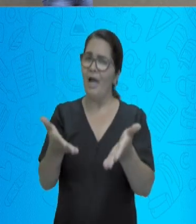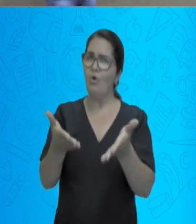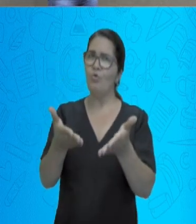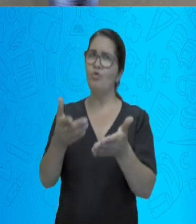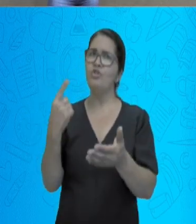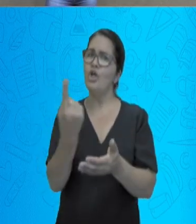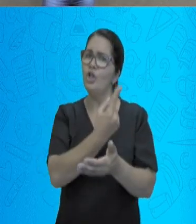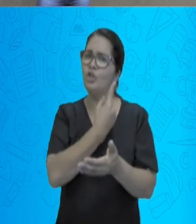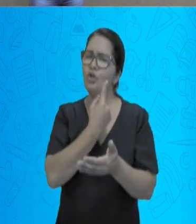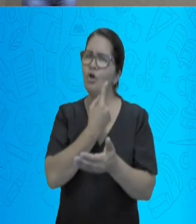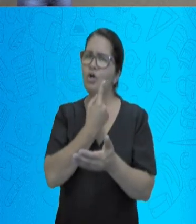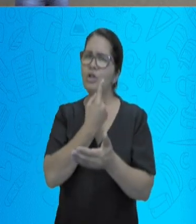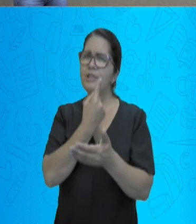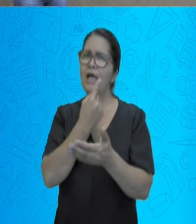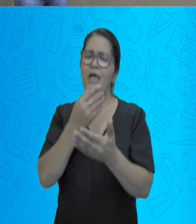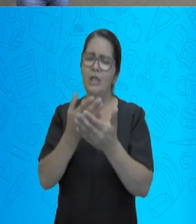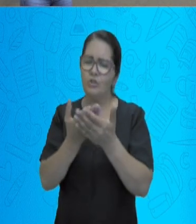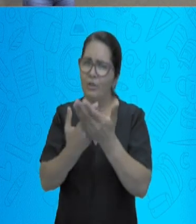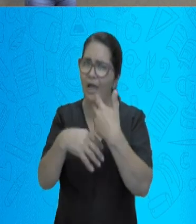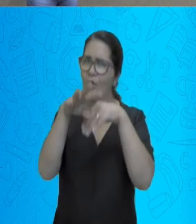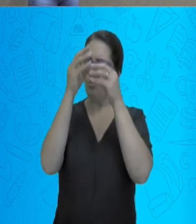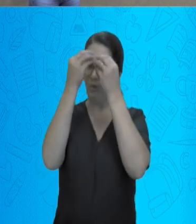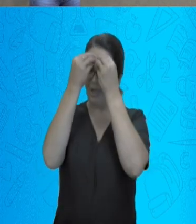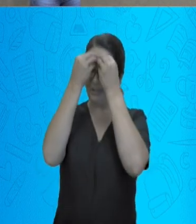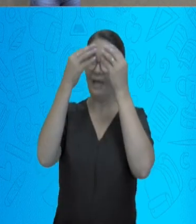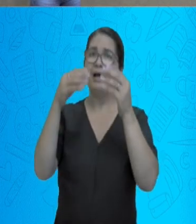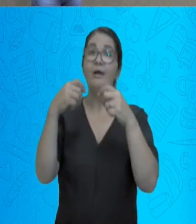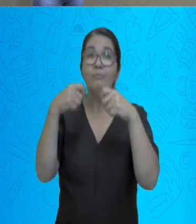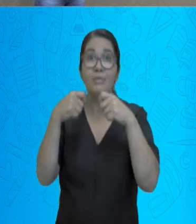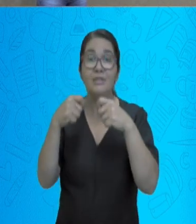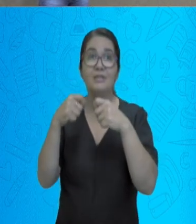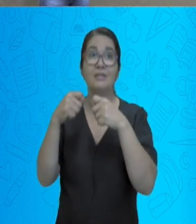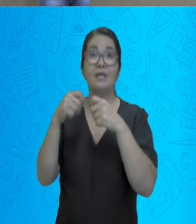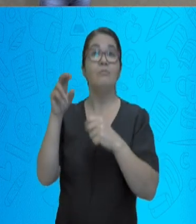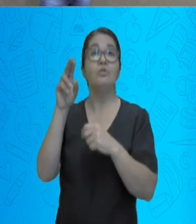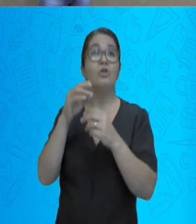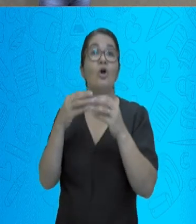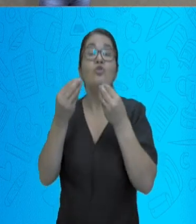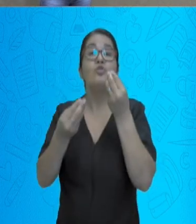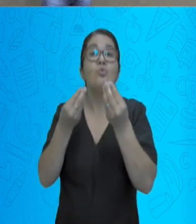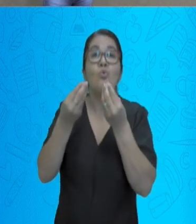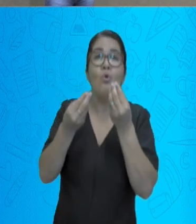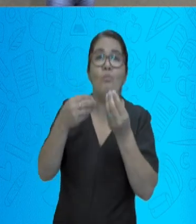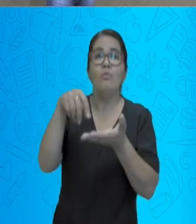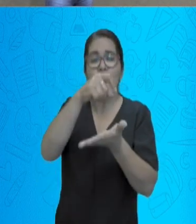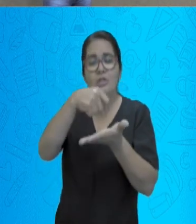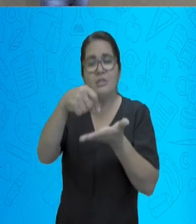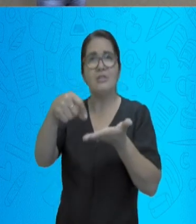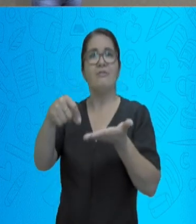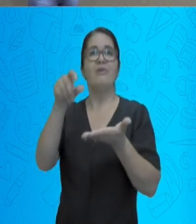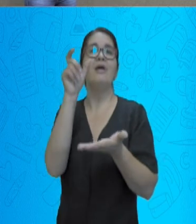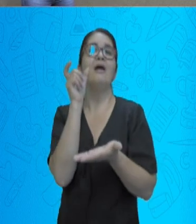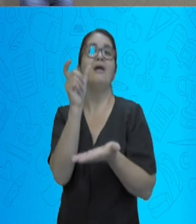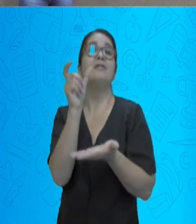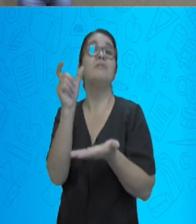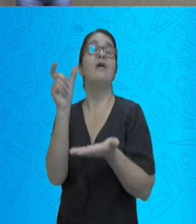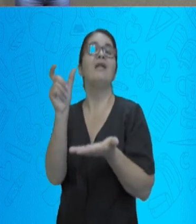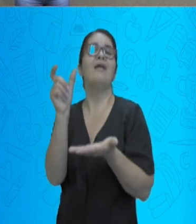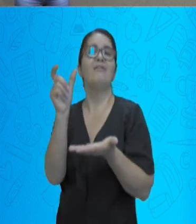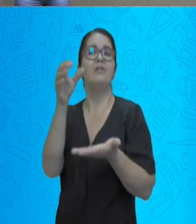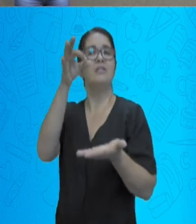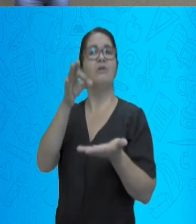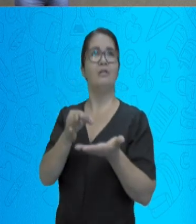escreva em seu caderno, olha lá, 2 palavras usando o M antes das letras P